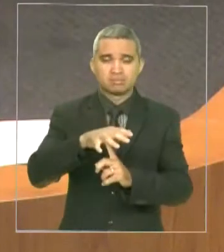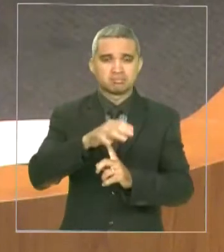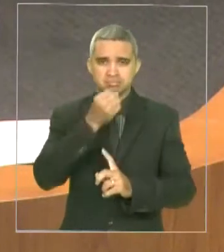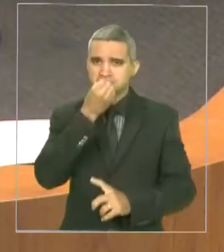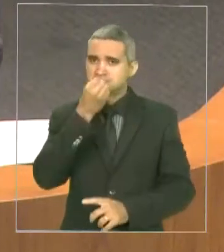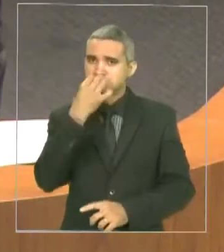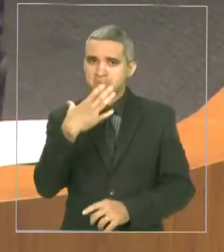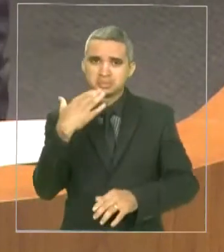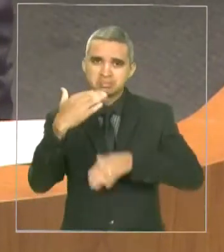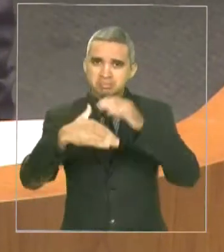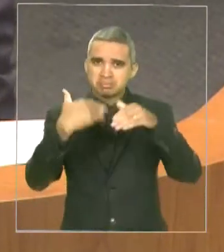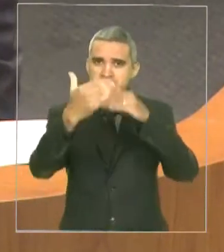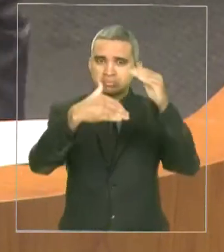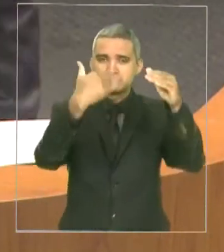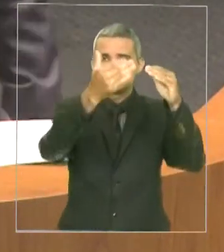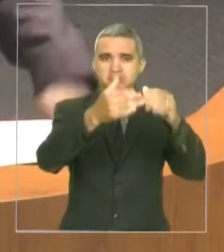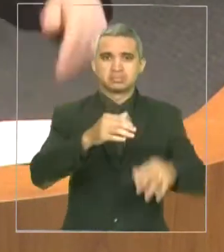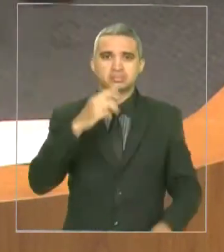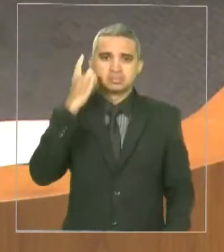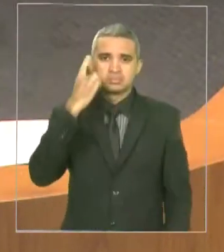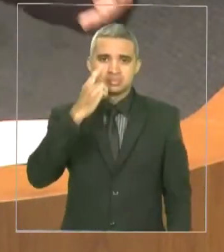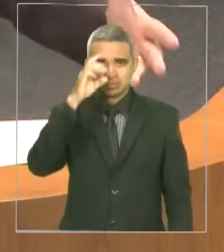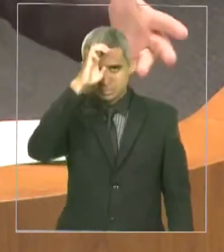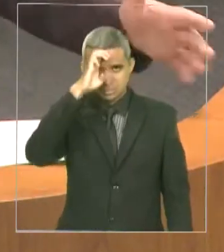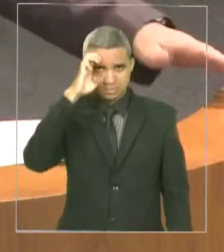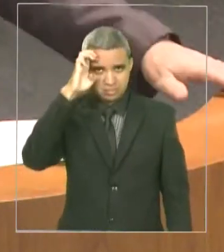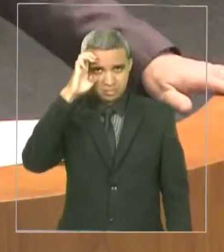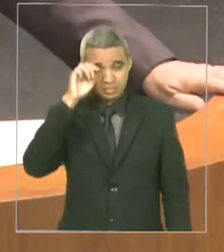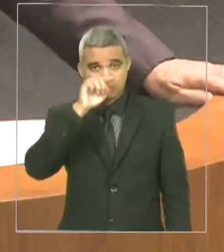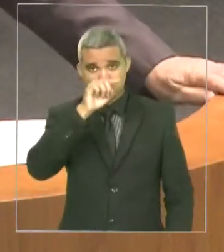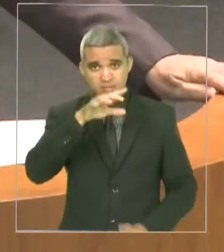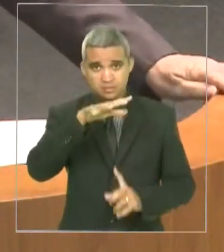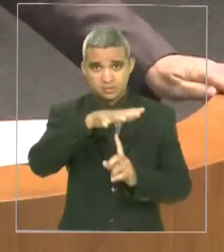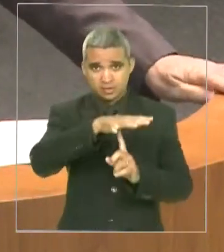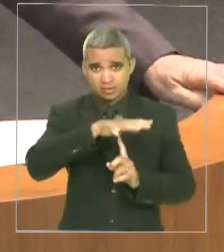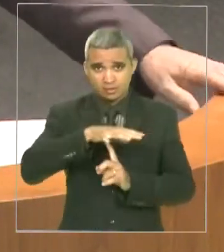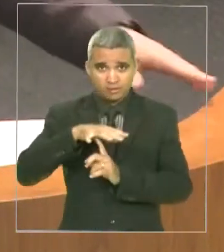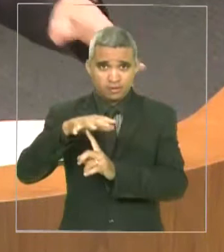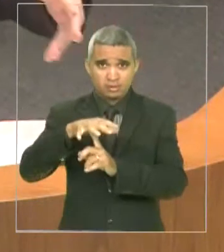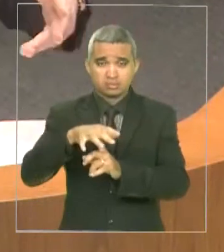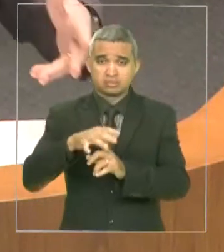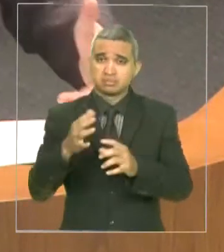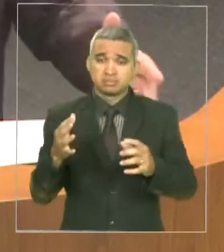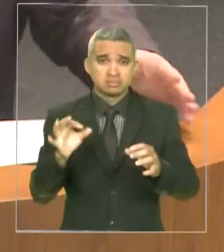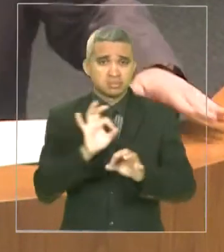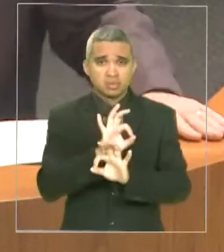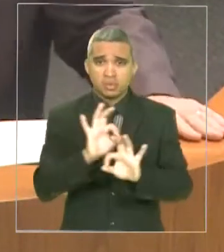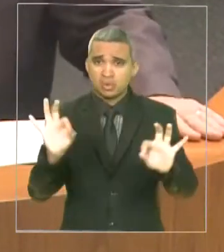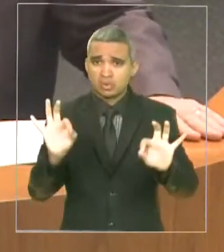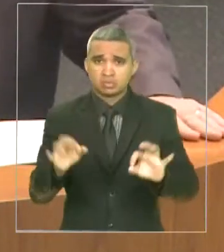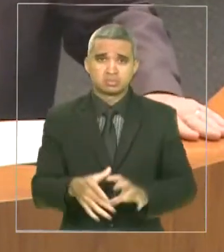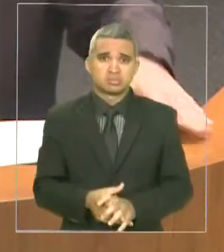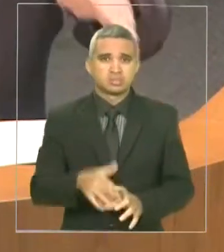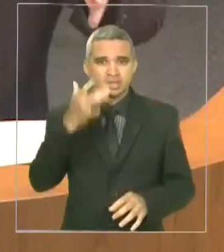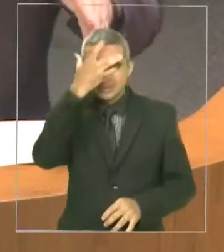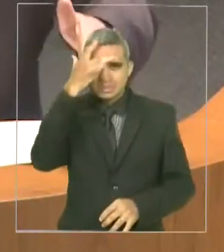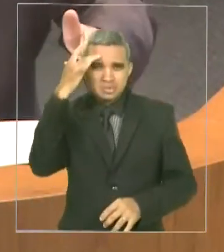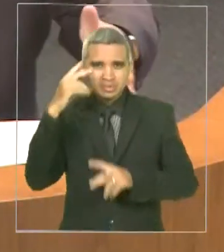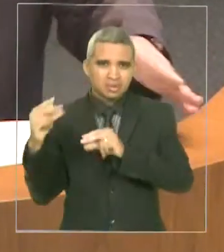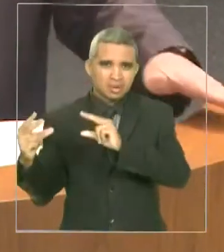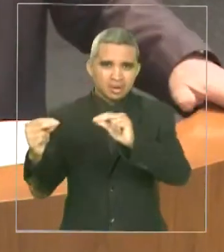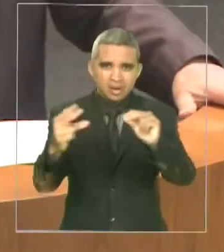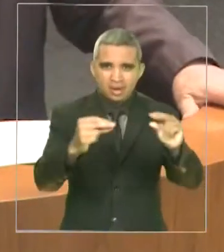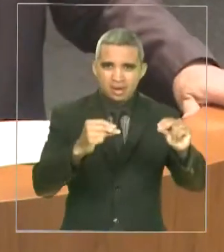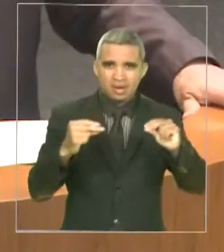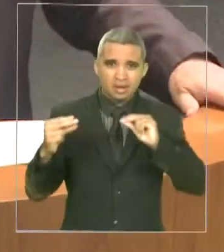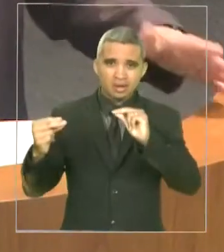Deputado Eduardo Braide, a feira tem sido um sucesso. As pessoas comentam. Eu estive